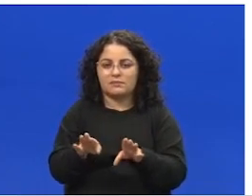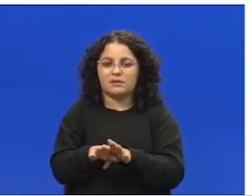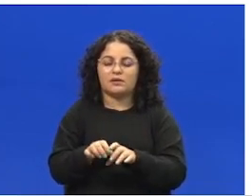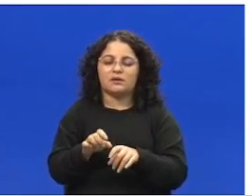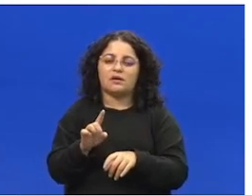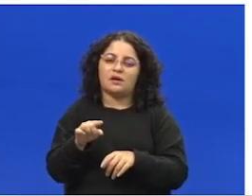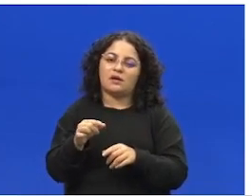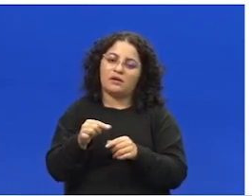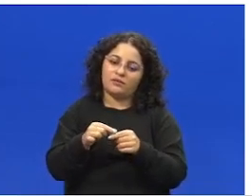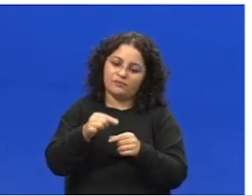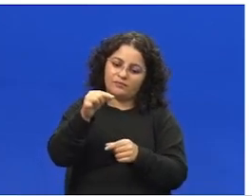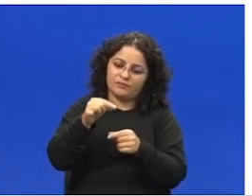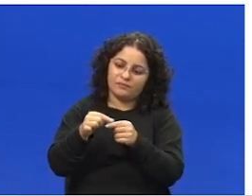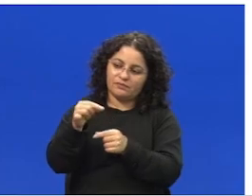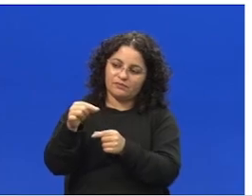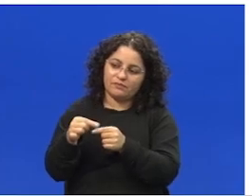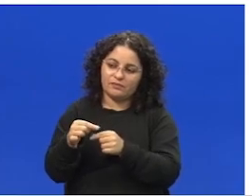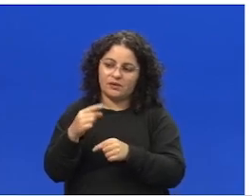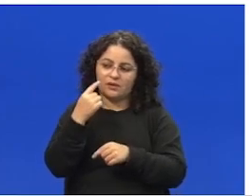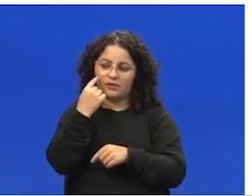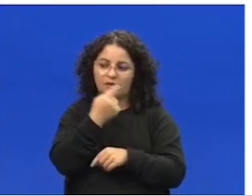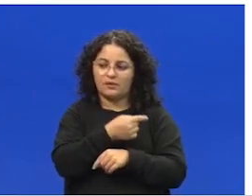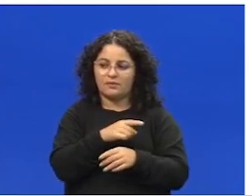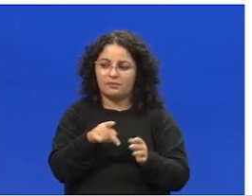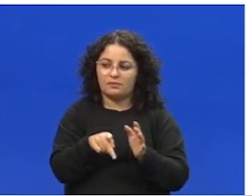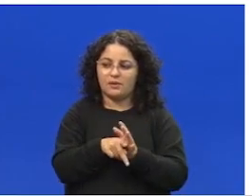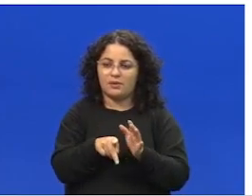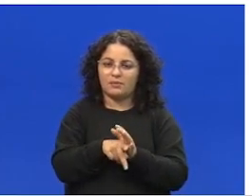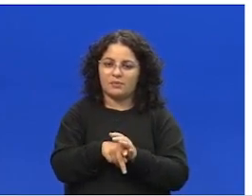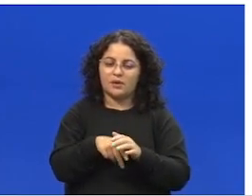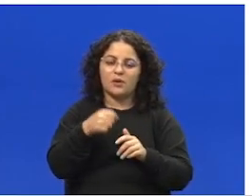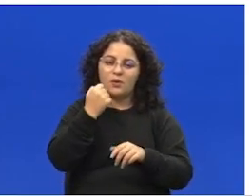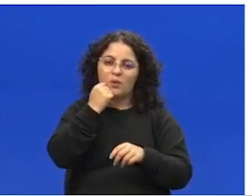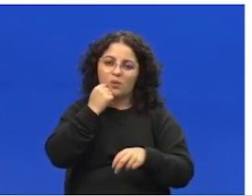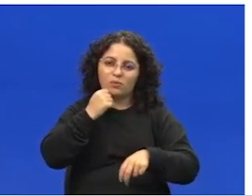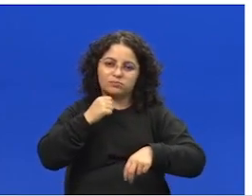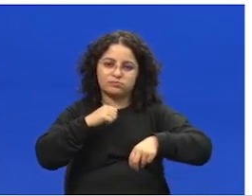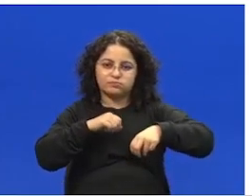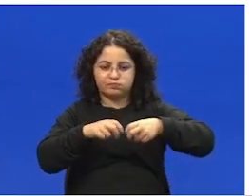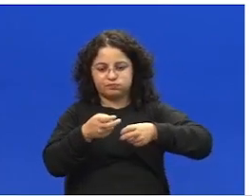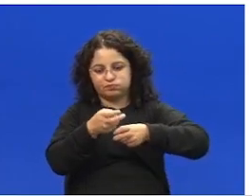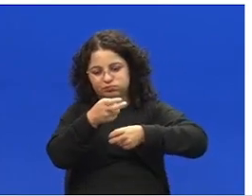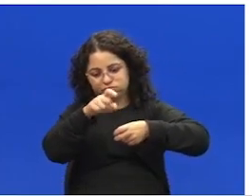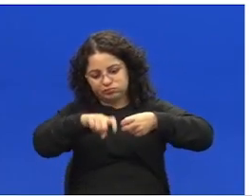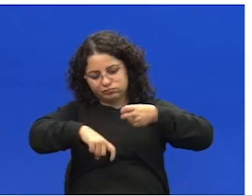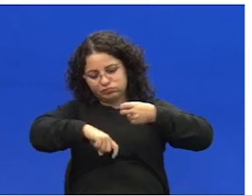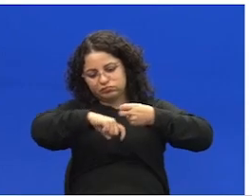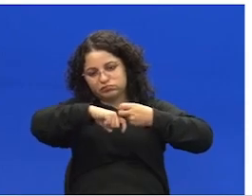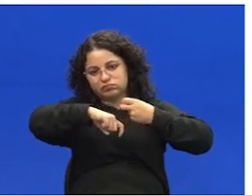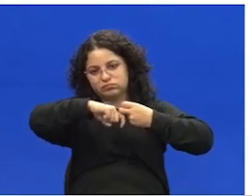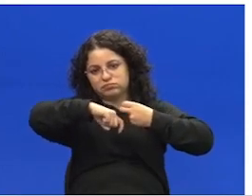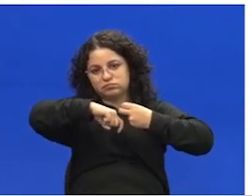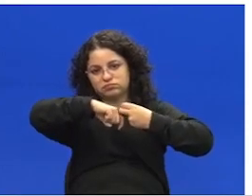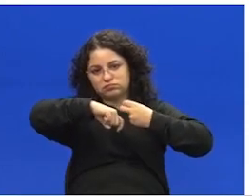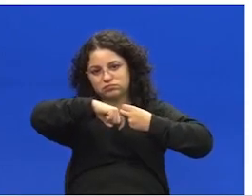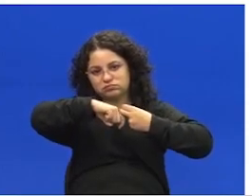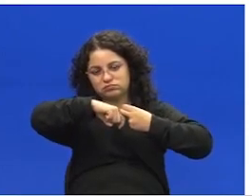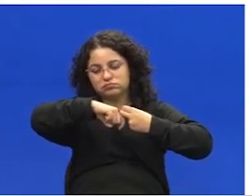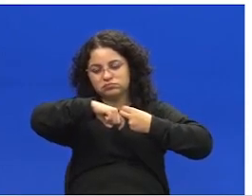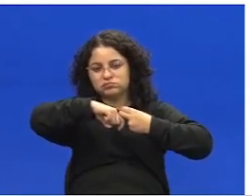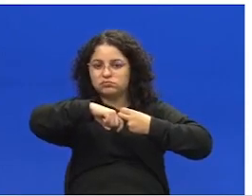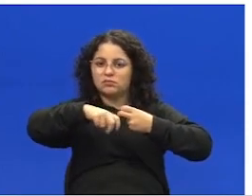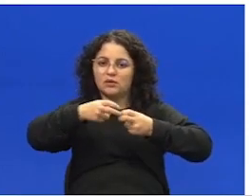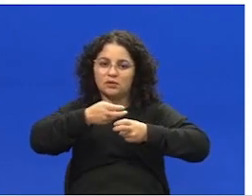são os filamentos da caudequina. Então, a partir do momento que eu escorrego, eu tenho tensionamento dessas raízes